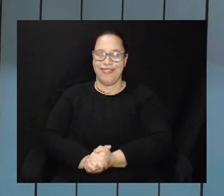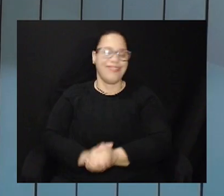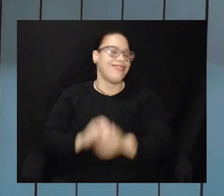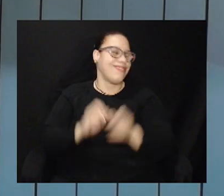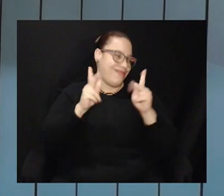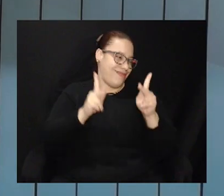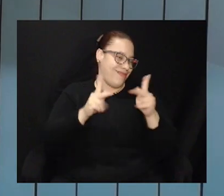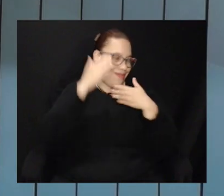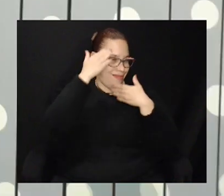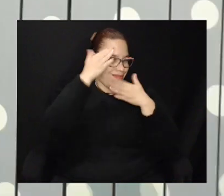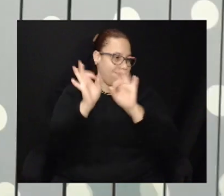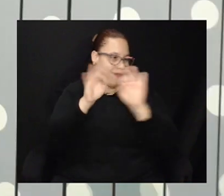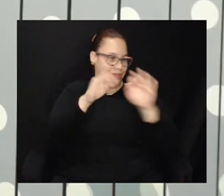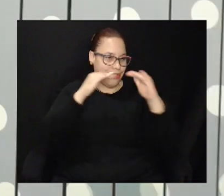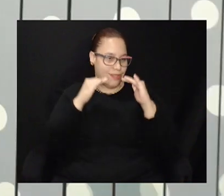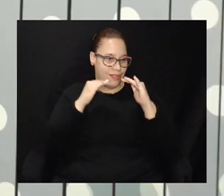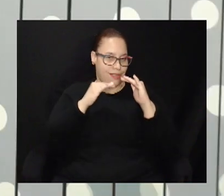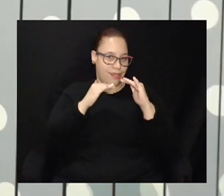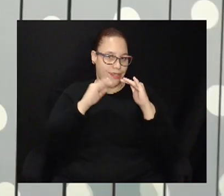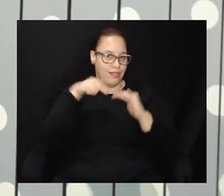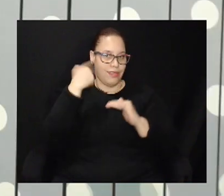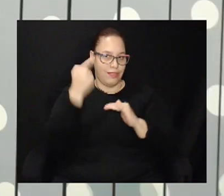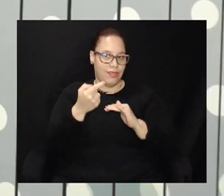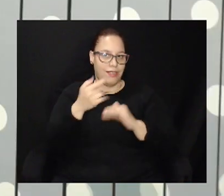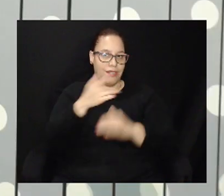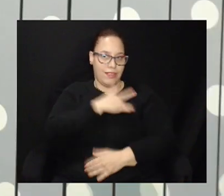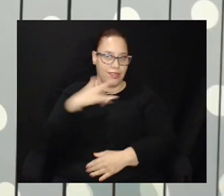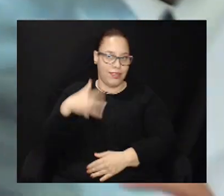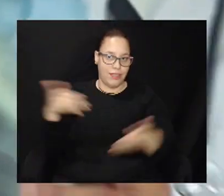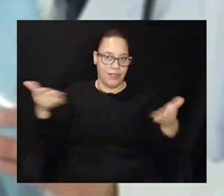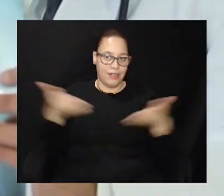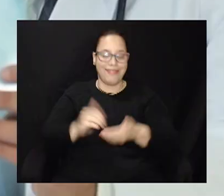pela audiência. Até o próximo Saúde Agora.